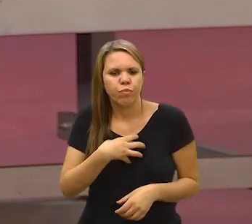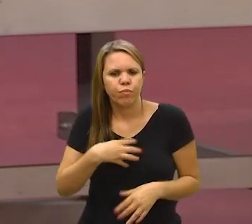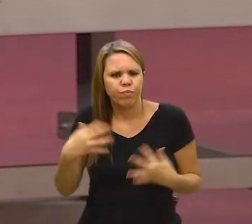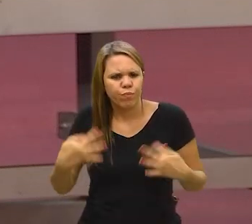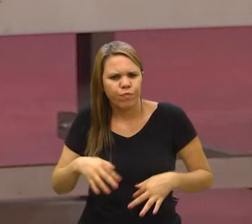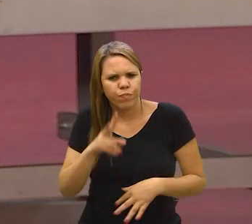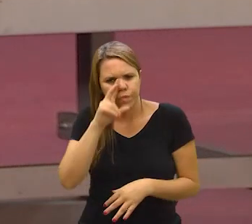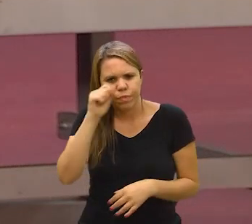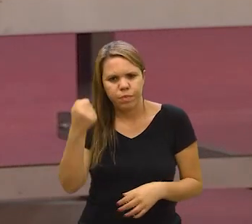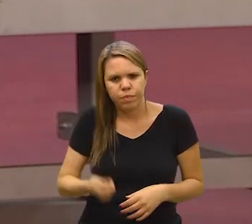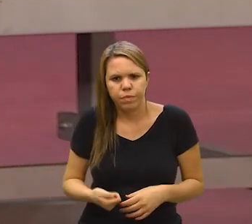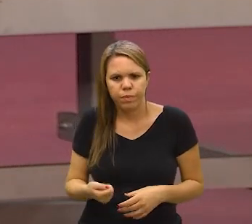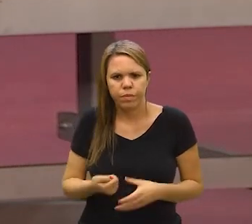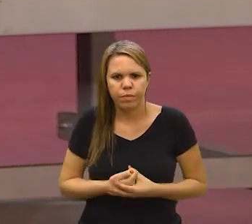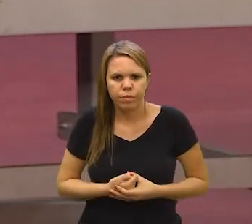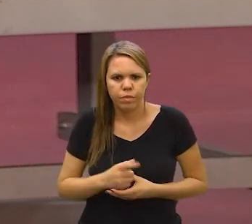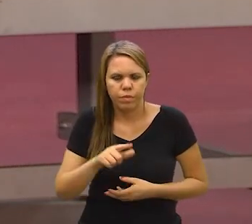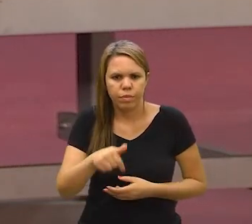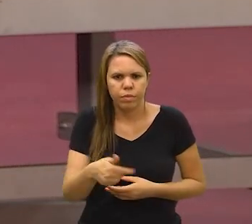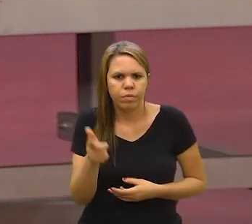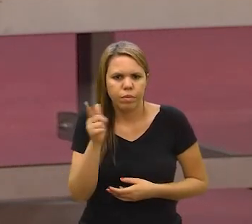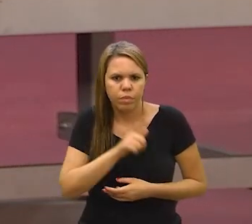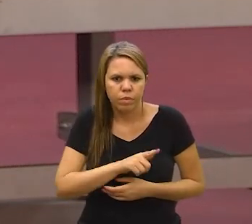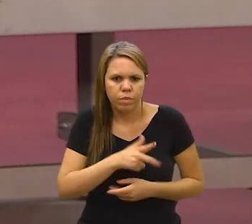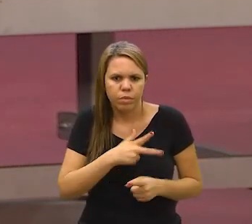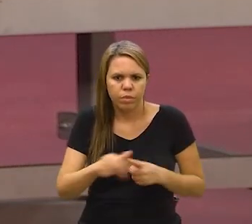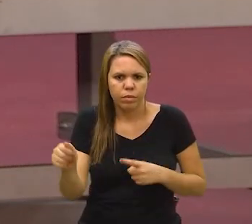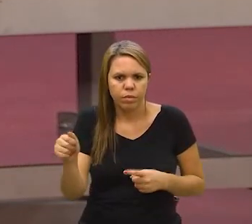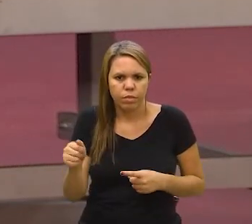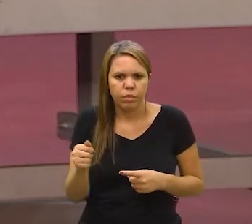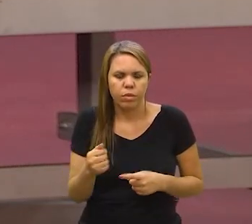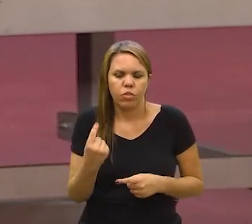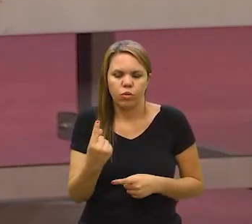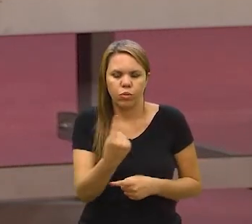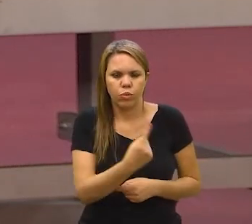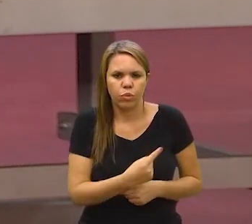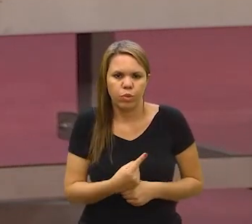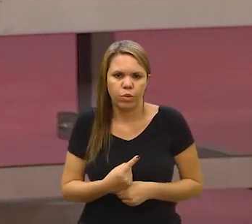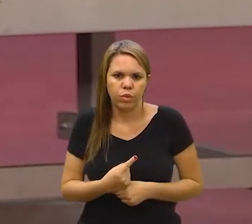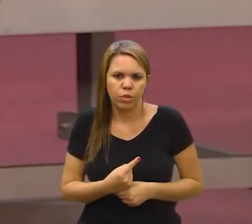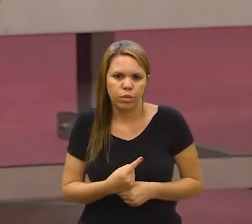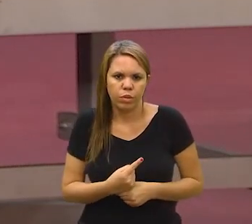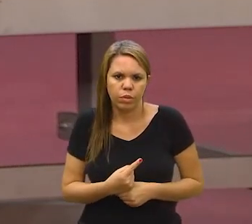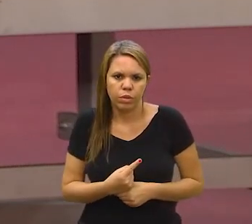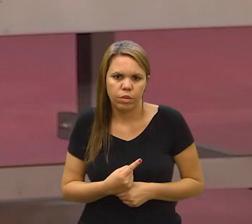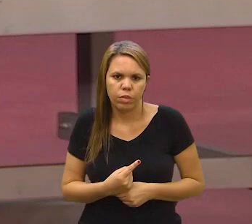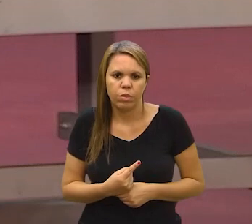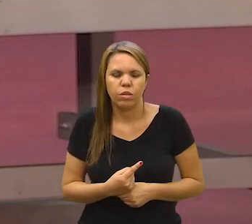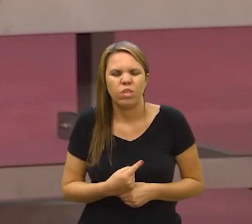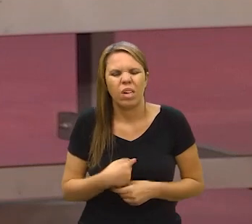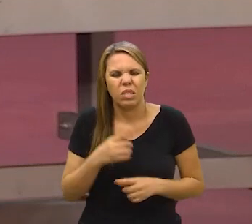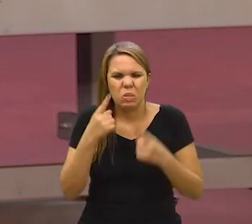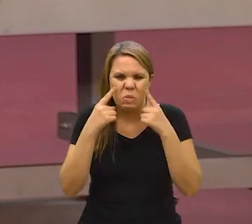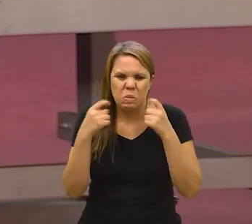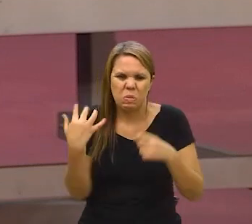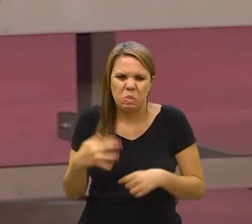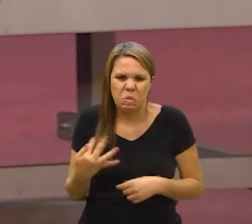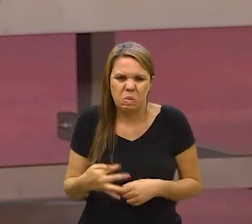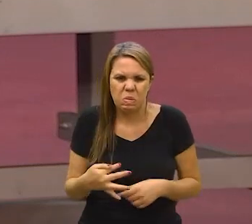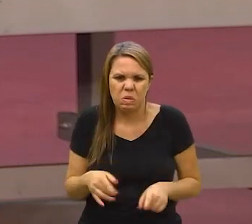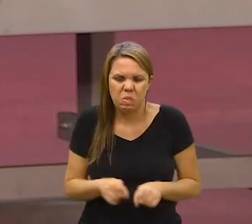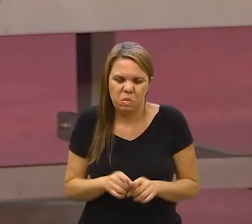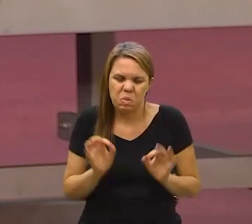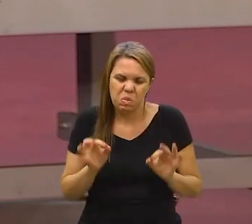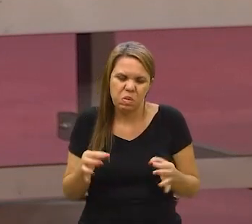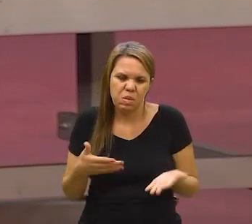muito forte. Depois ainda consegui ganhar meu jogo no individual, meio que, literalmente durante a partida, meio que chorando de dor, mas deu